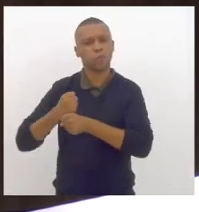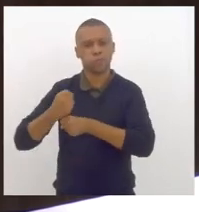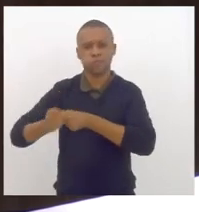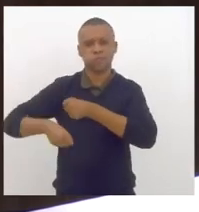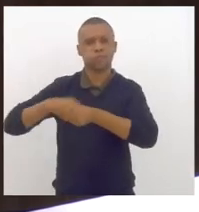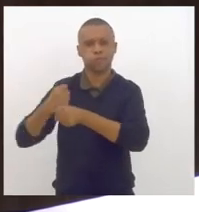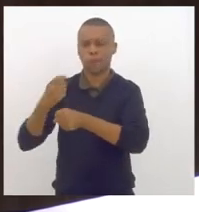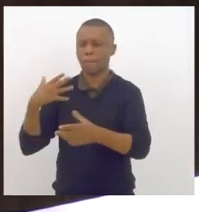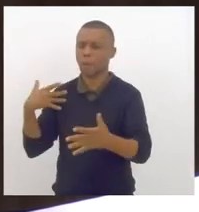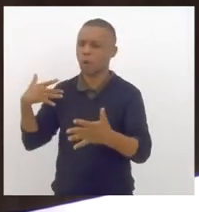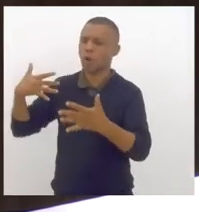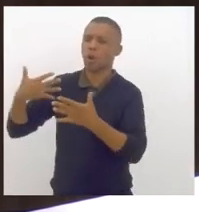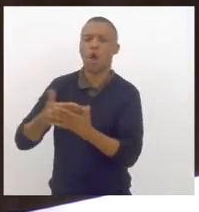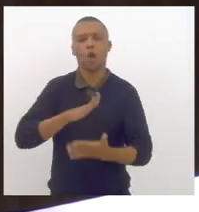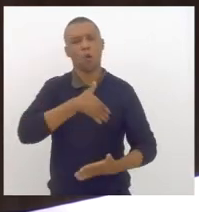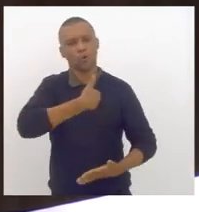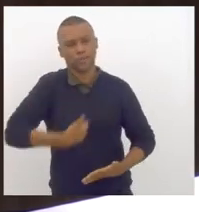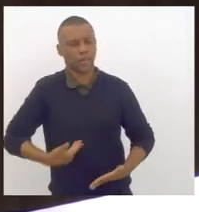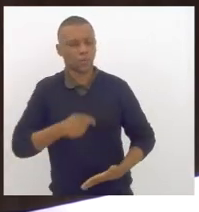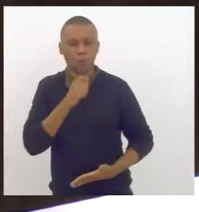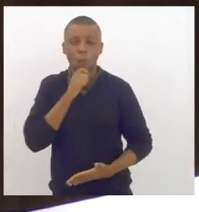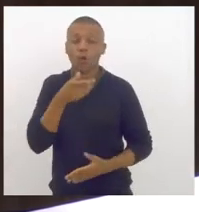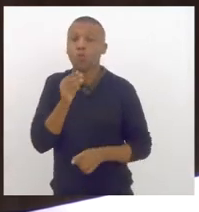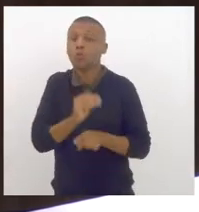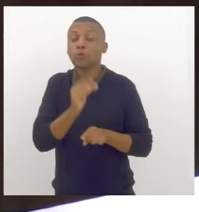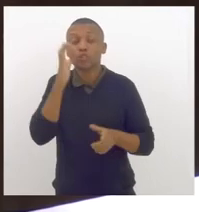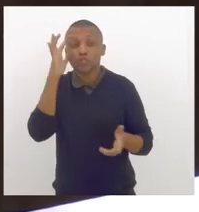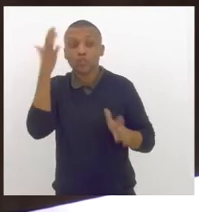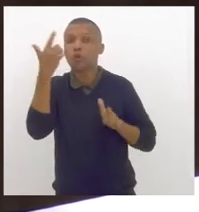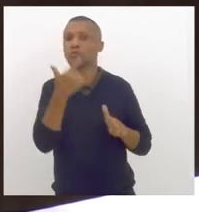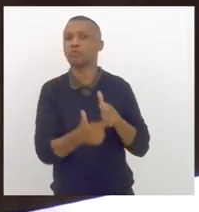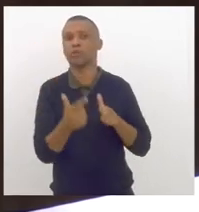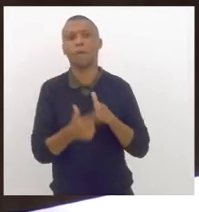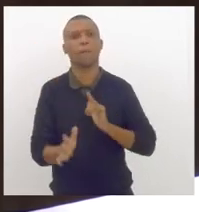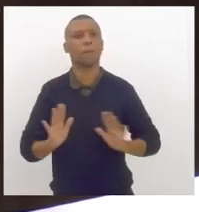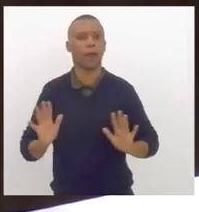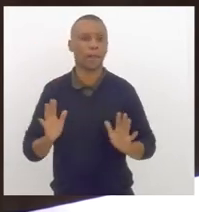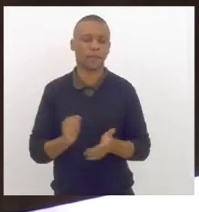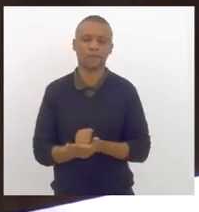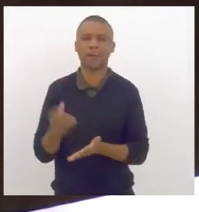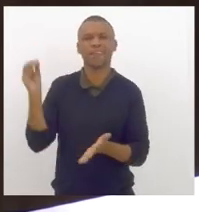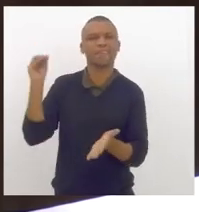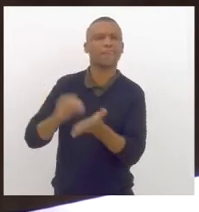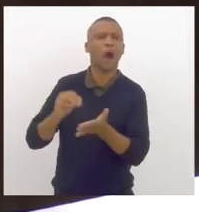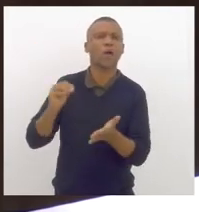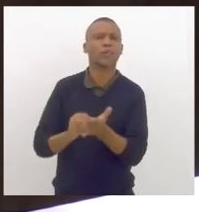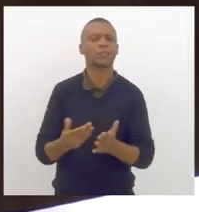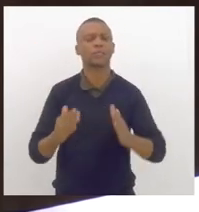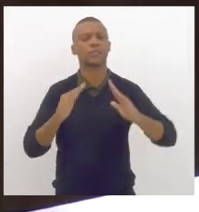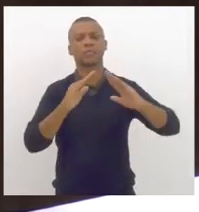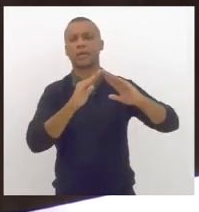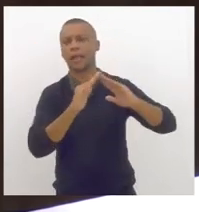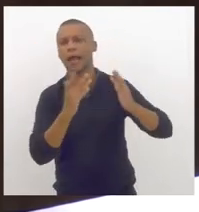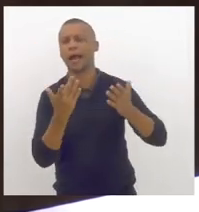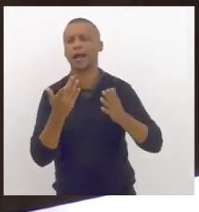Estado não cuidou de dar solução, que vai desde a situação de falta de telhado, porta e, principalmente,